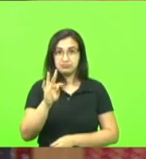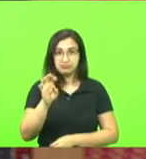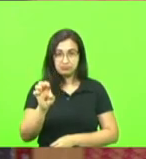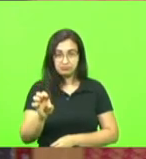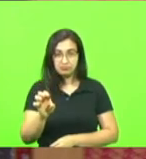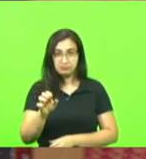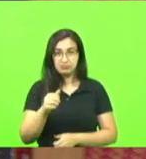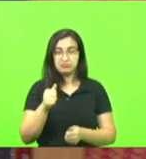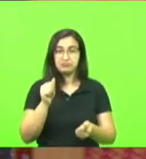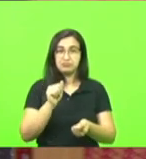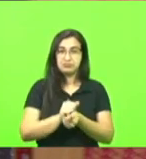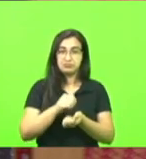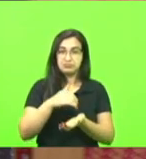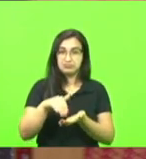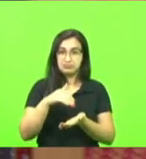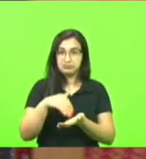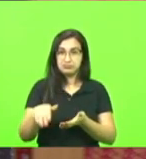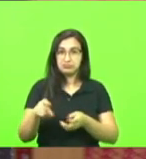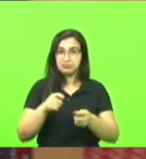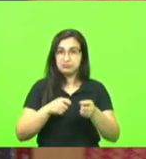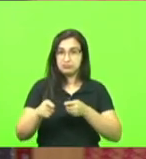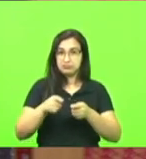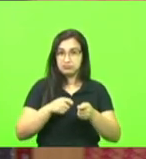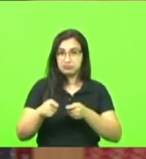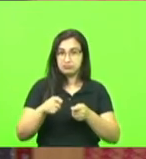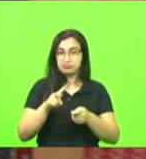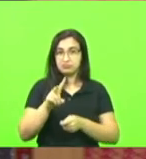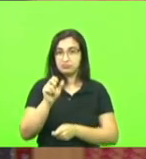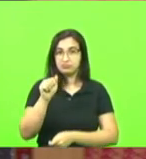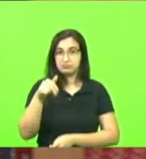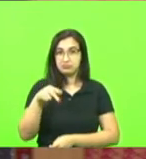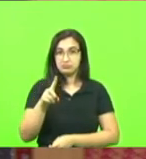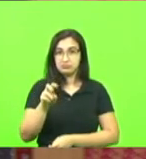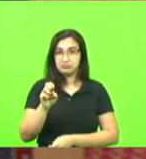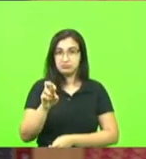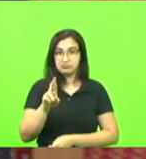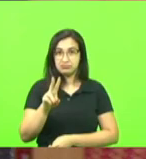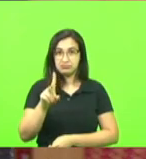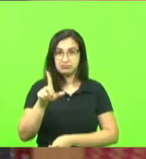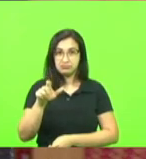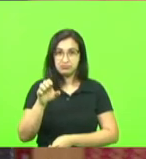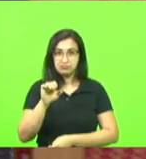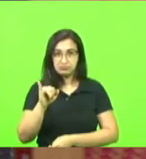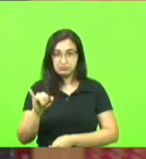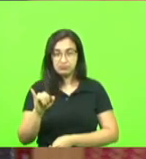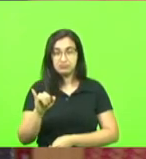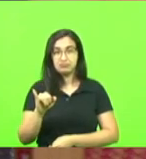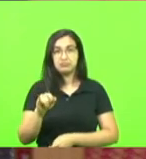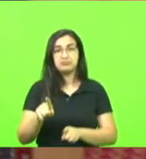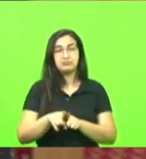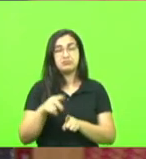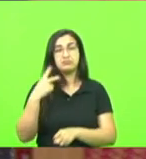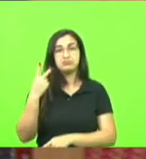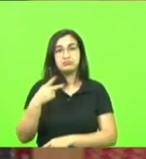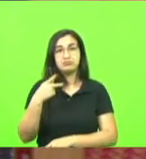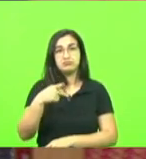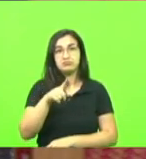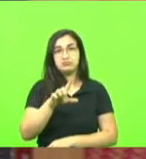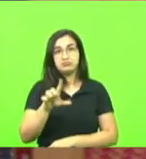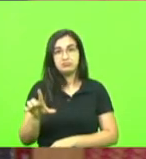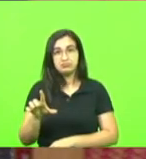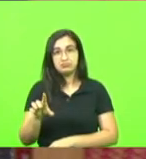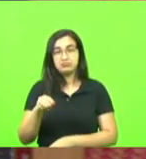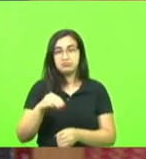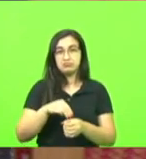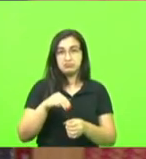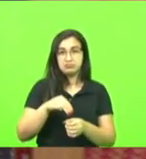amigo Vanderlei, e também do Cornélio, nosso vereador do PL, lá no município de São João